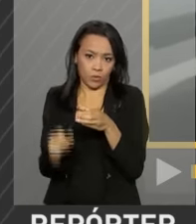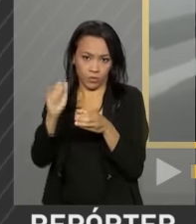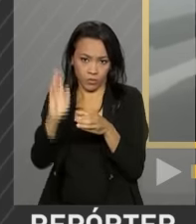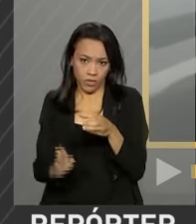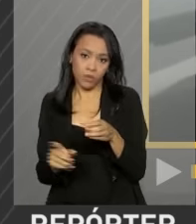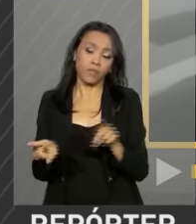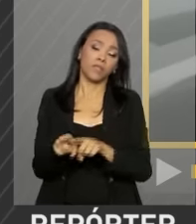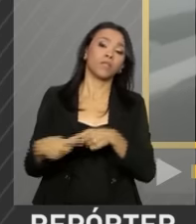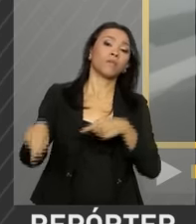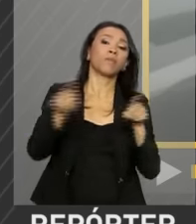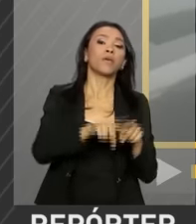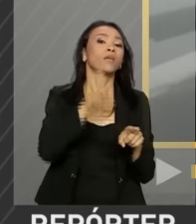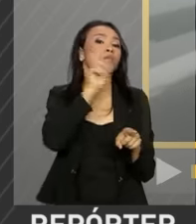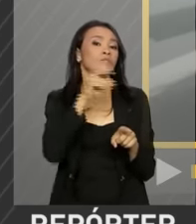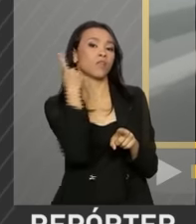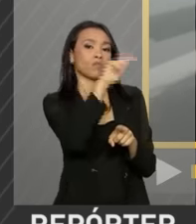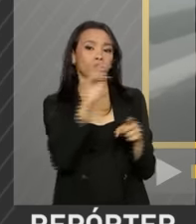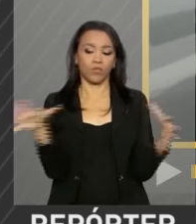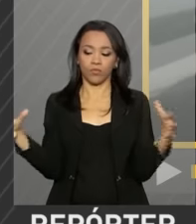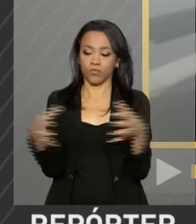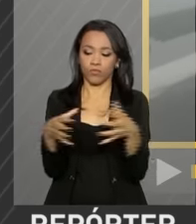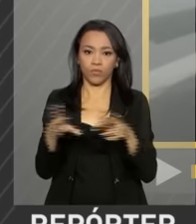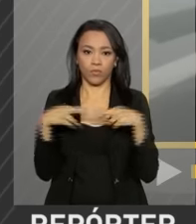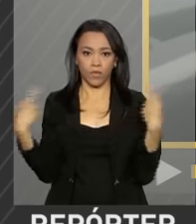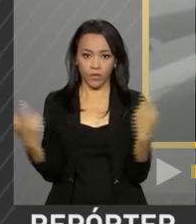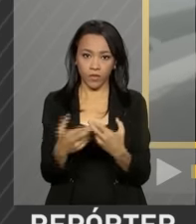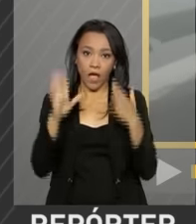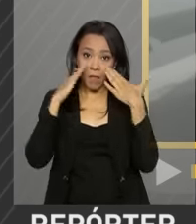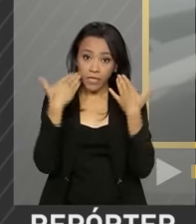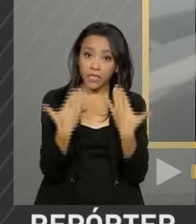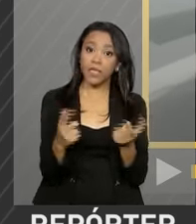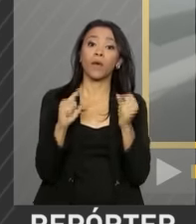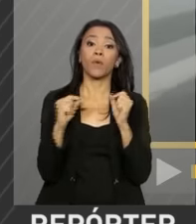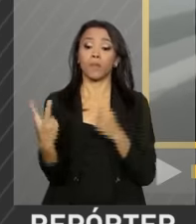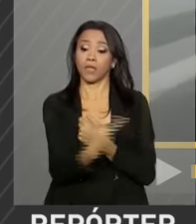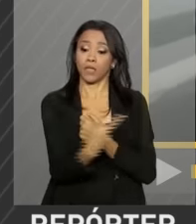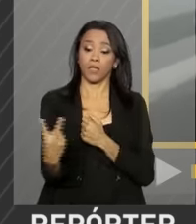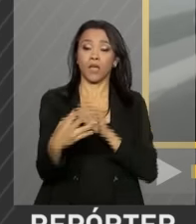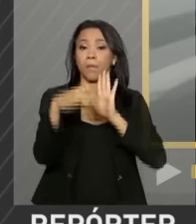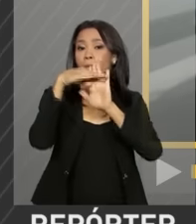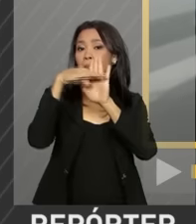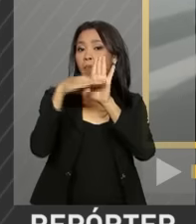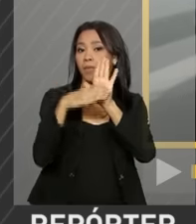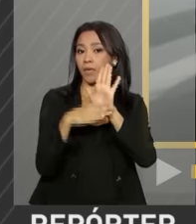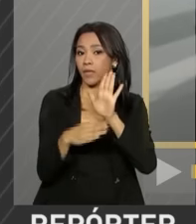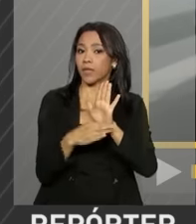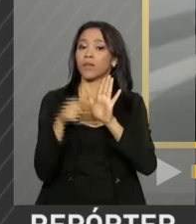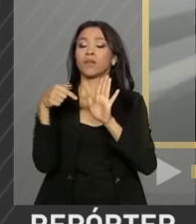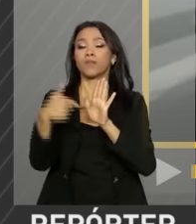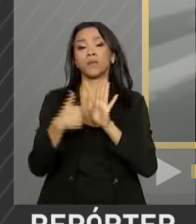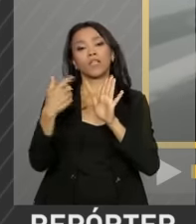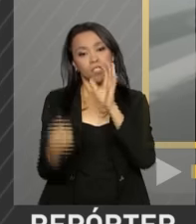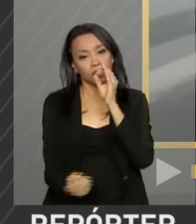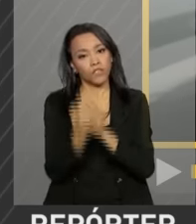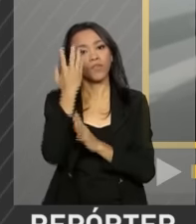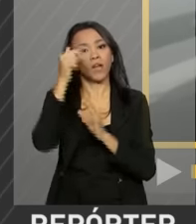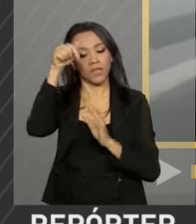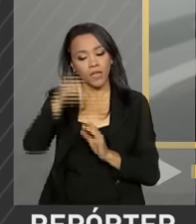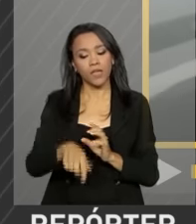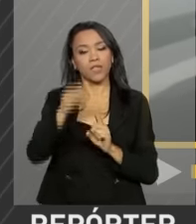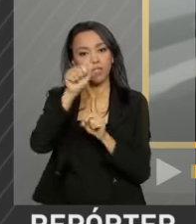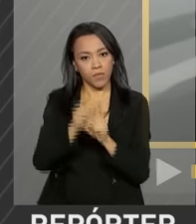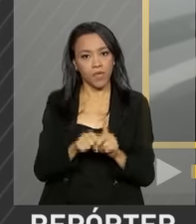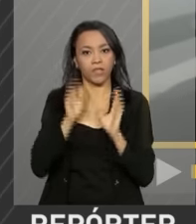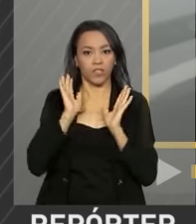norte-americanos. O presidente vai apresentar aos investidores o programa de parcerias de investimentos lançado neste mês no